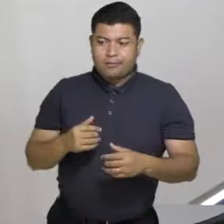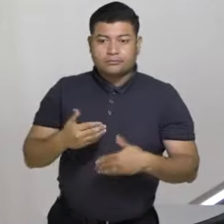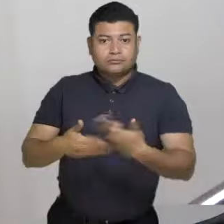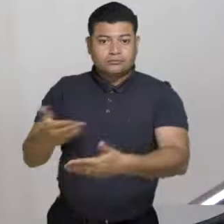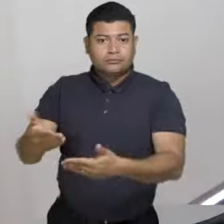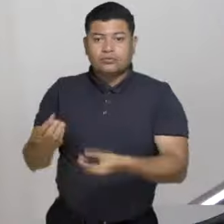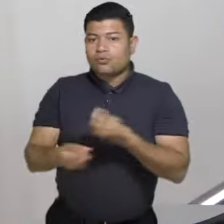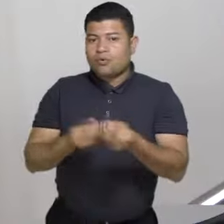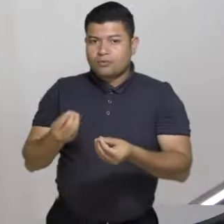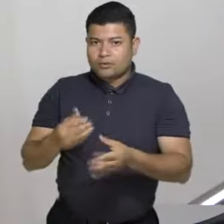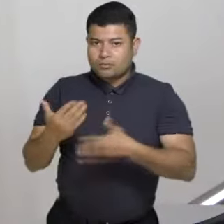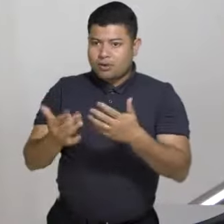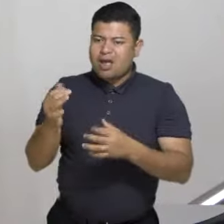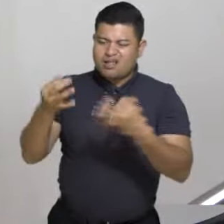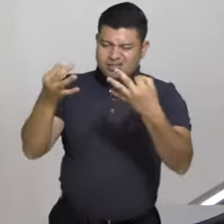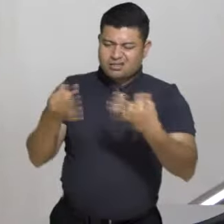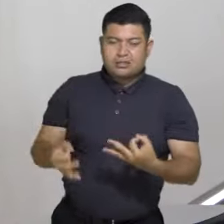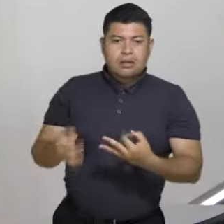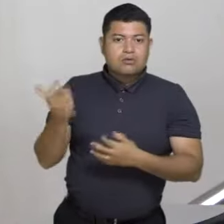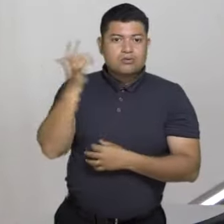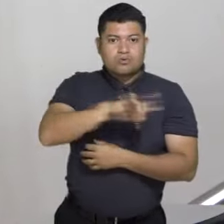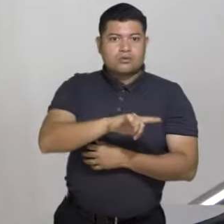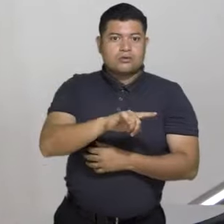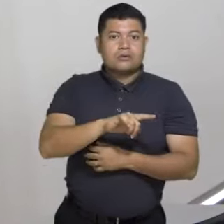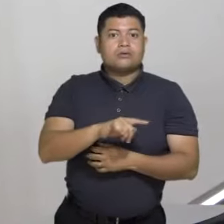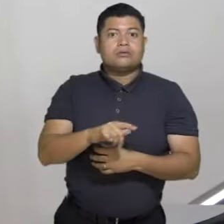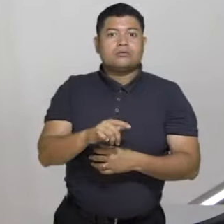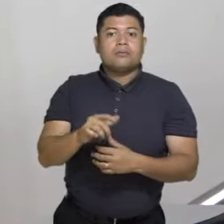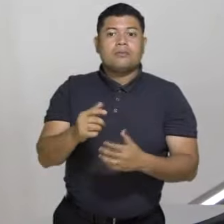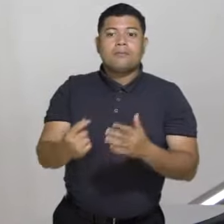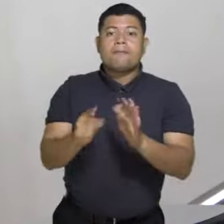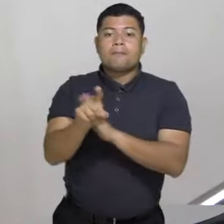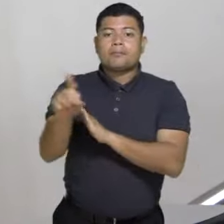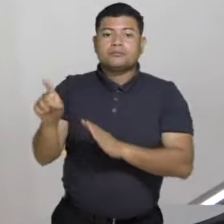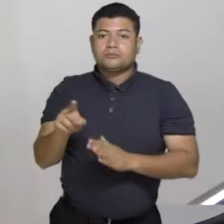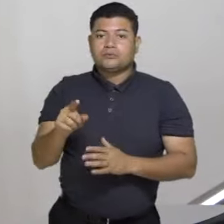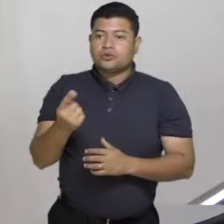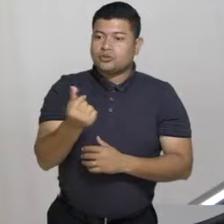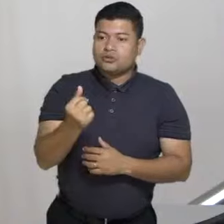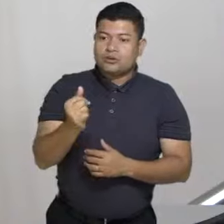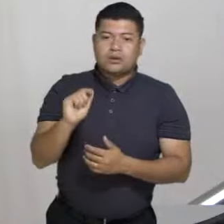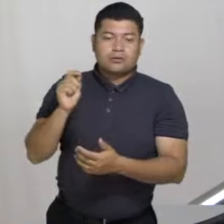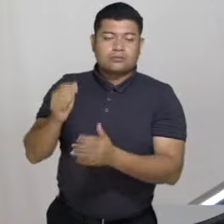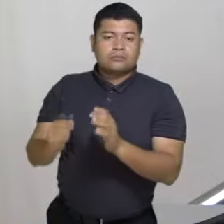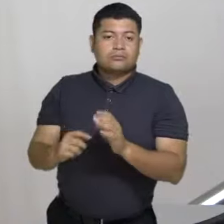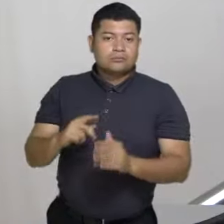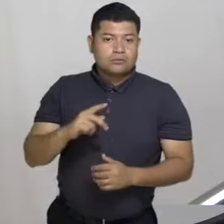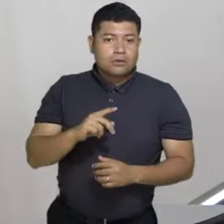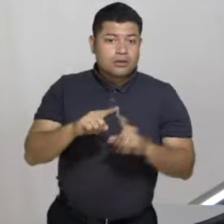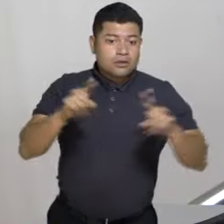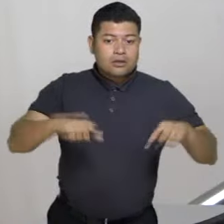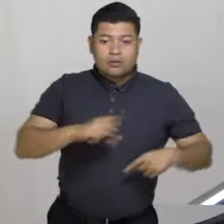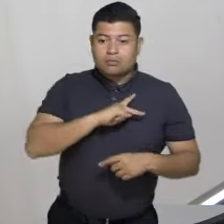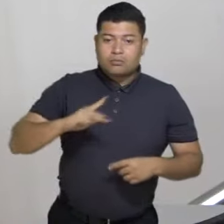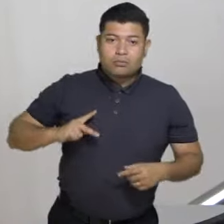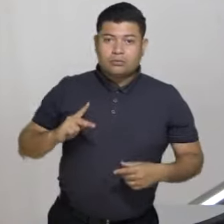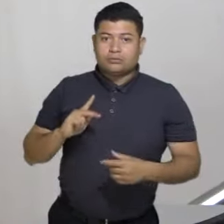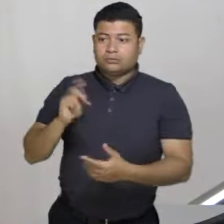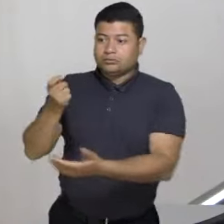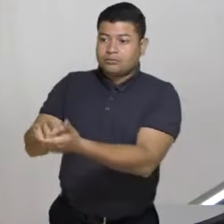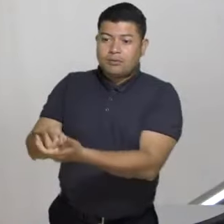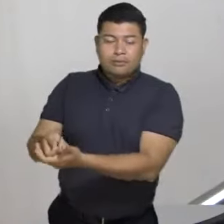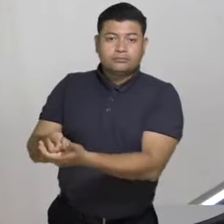Aonde? Aonde deu certo colocar dinheiro do servidor público pro sistema